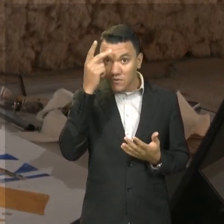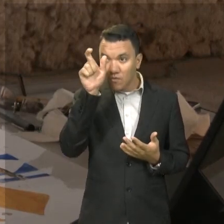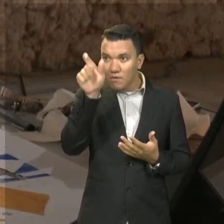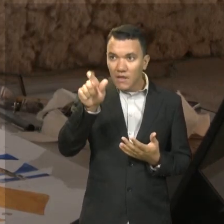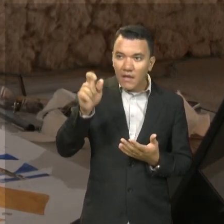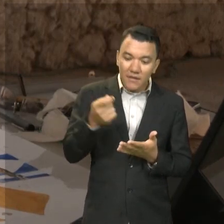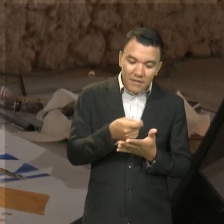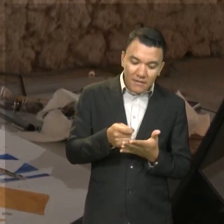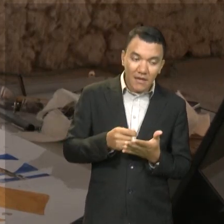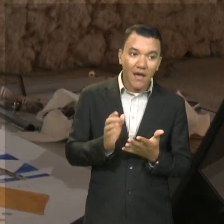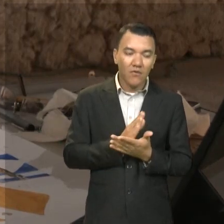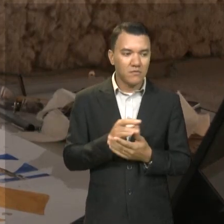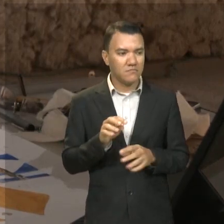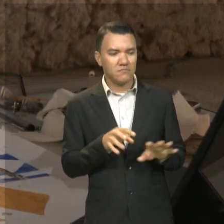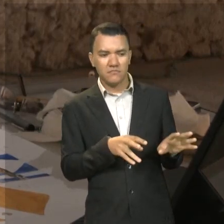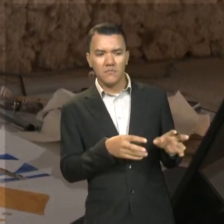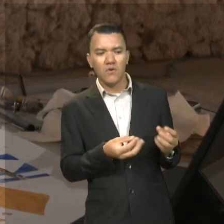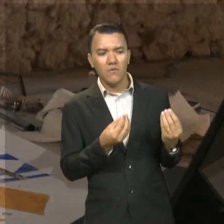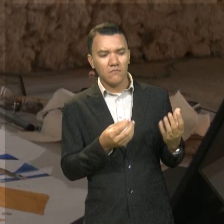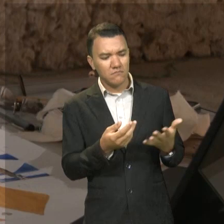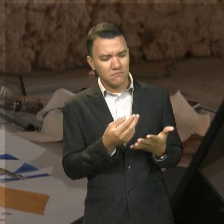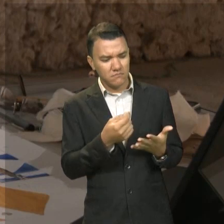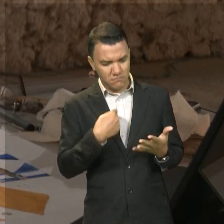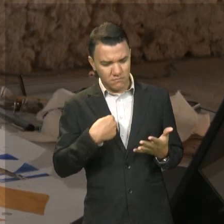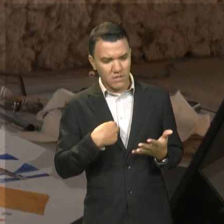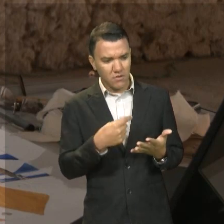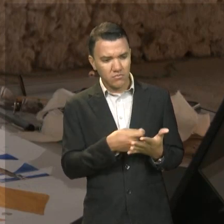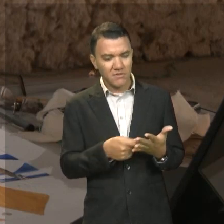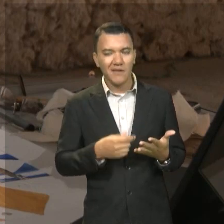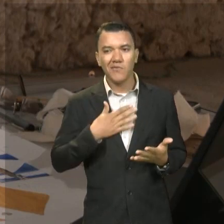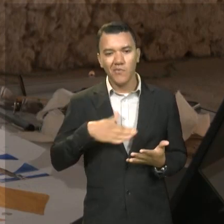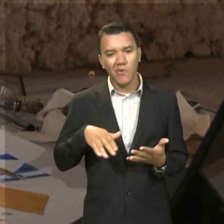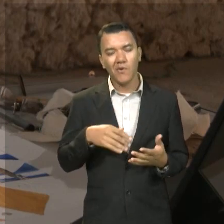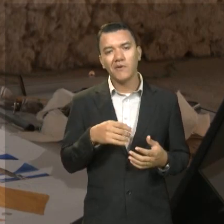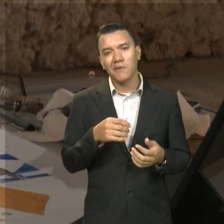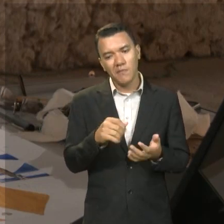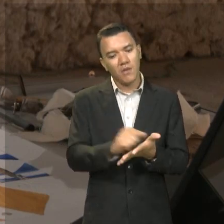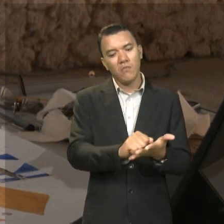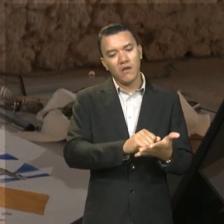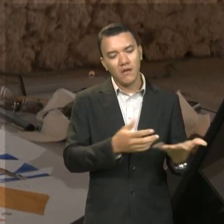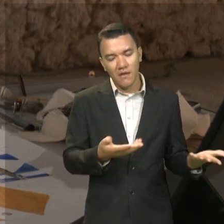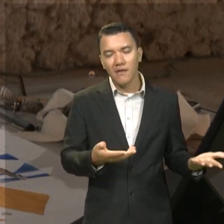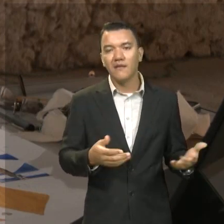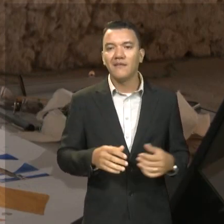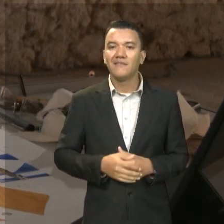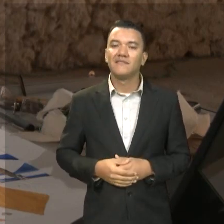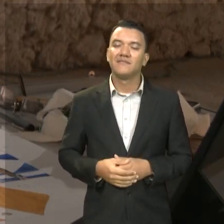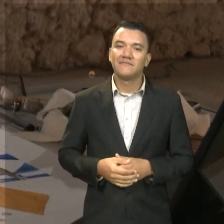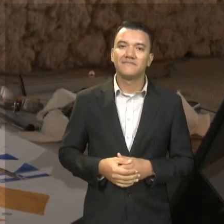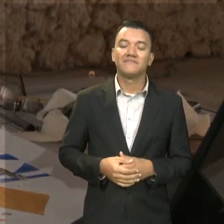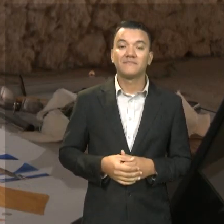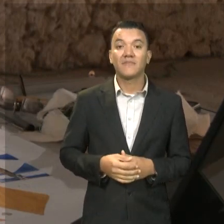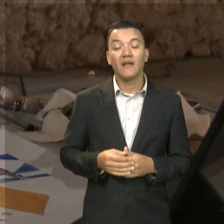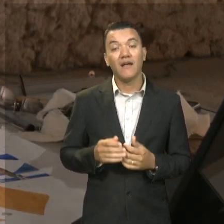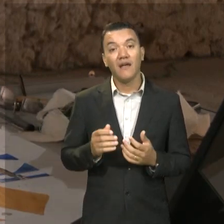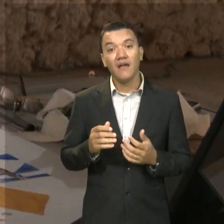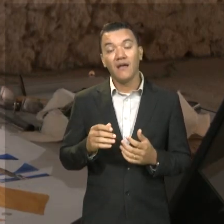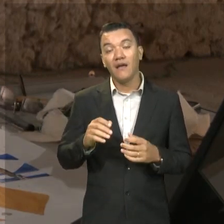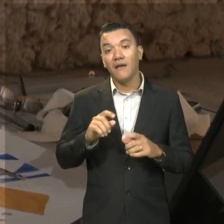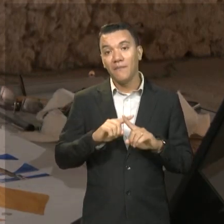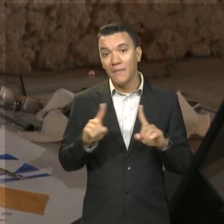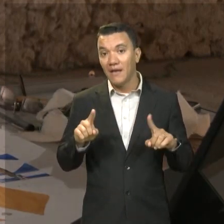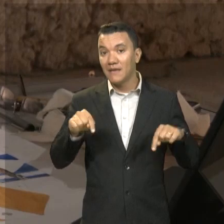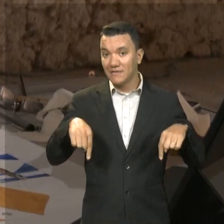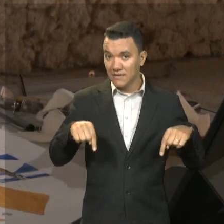ônibus, aí tem os que percebem que eu estou desenhando, aí não gostam, aí pede para apagar, pede para rasgar. Já os que estão aqui, assim,